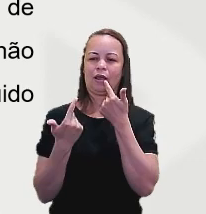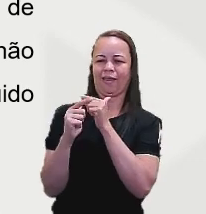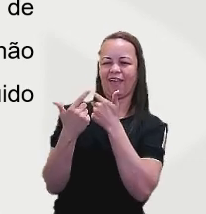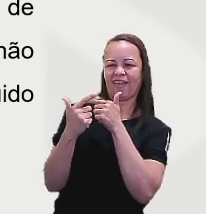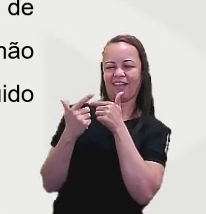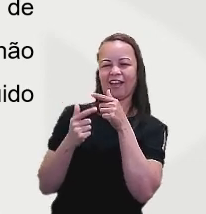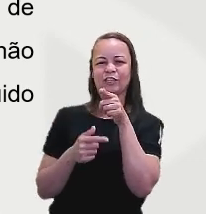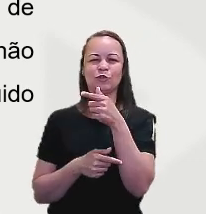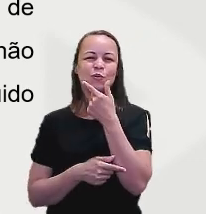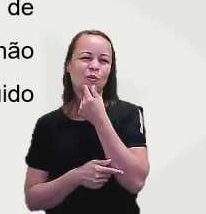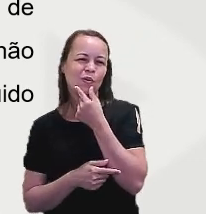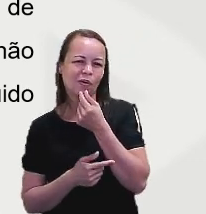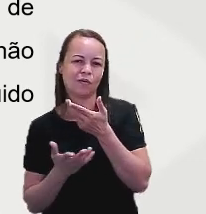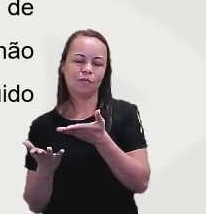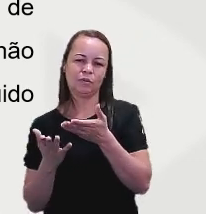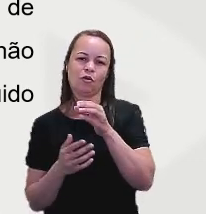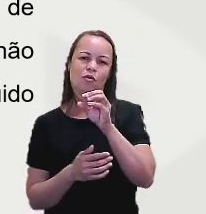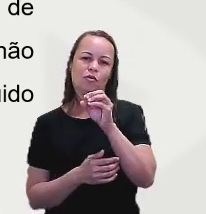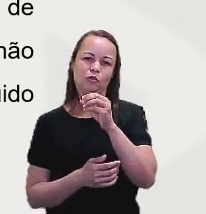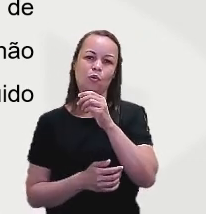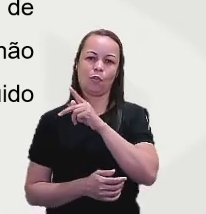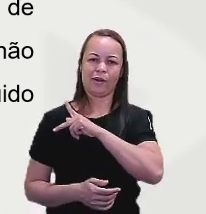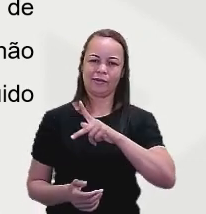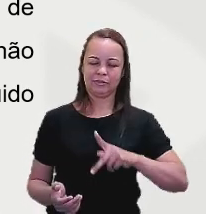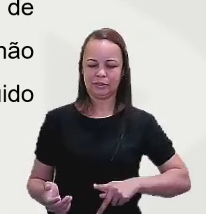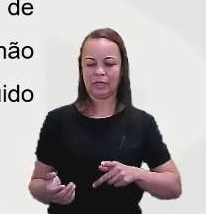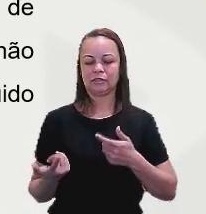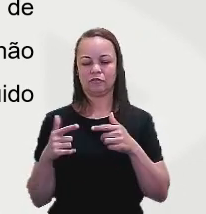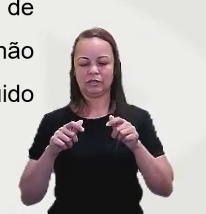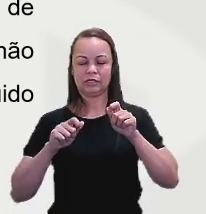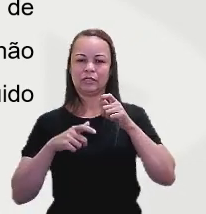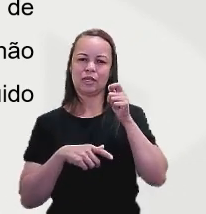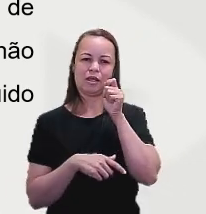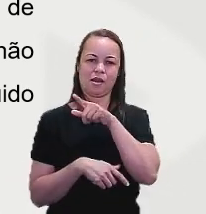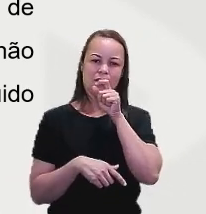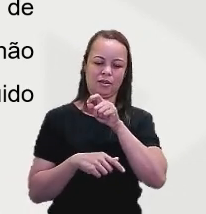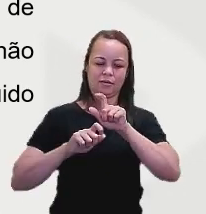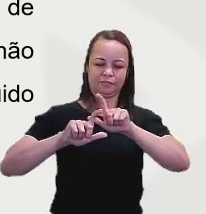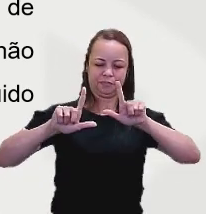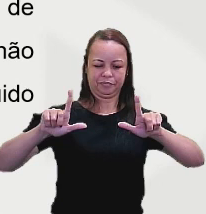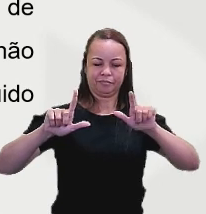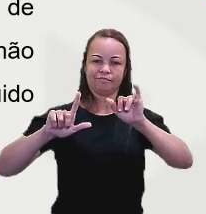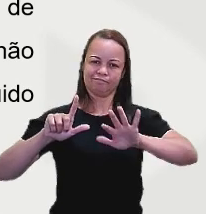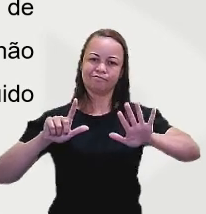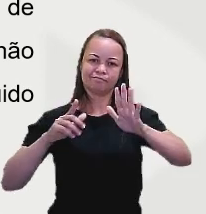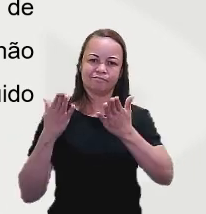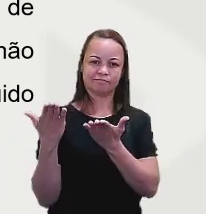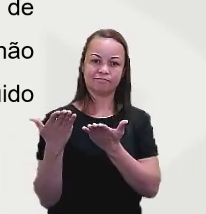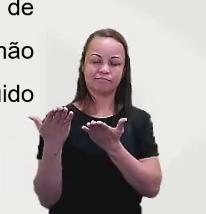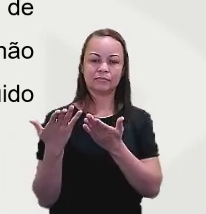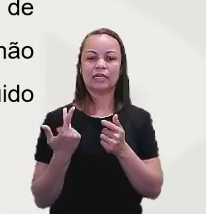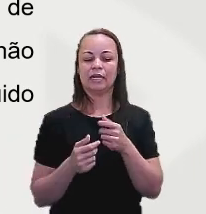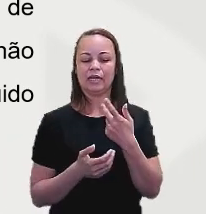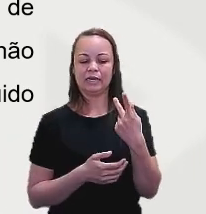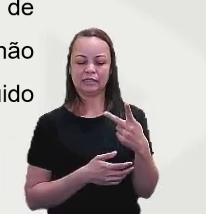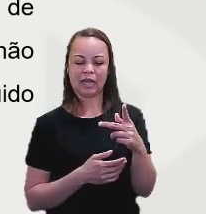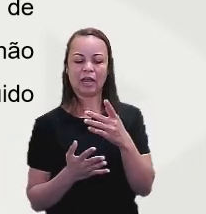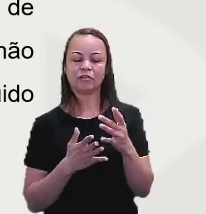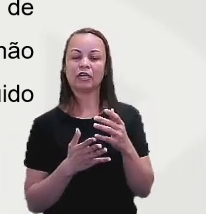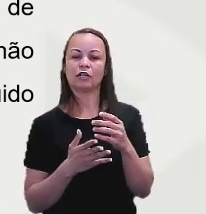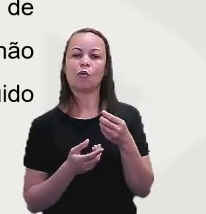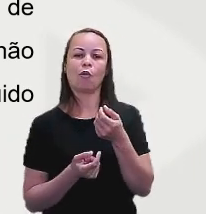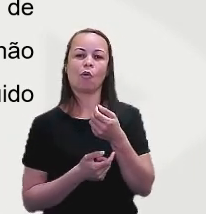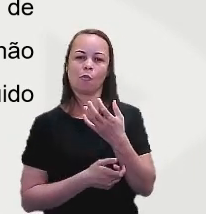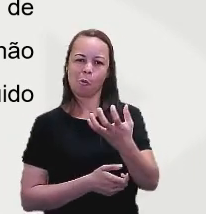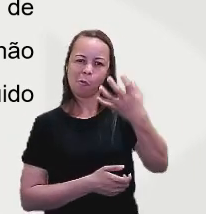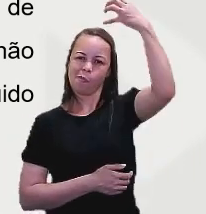Oswaldo Cruz. Começou a fazer tirinhas cômicas com ele. Vejam aí nessa imagem. Ele estava sendo retratado como aqueles